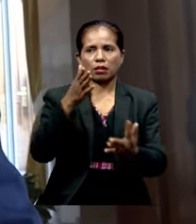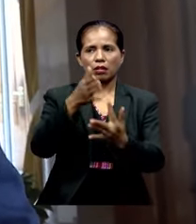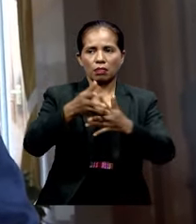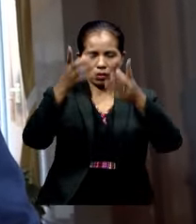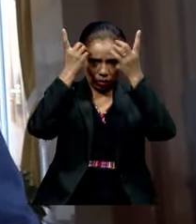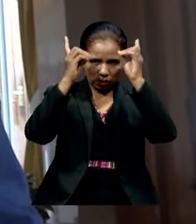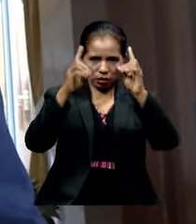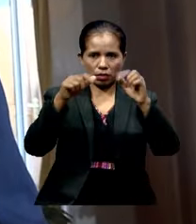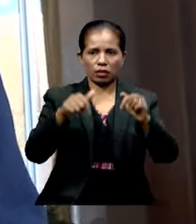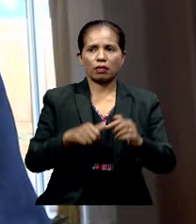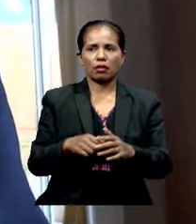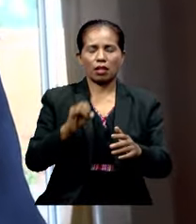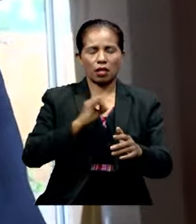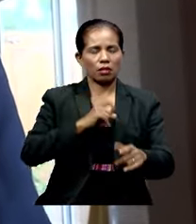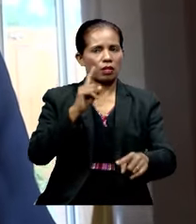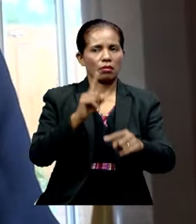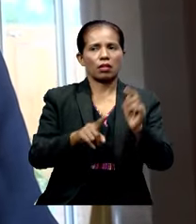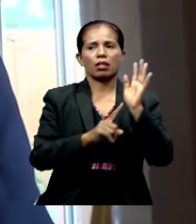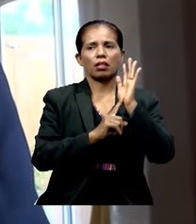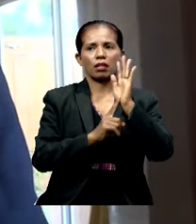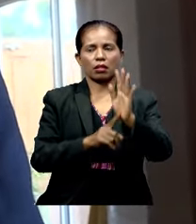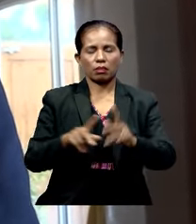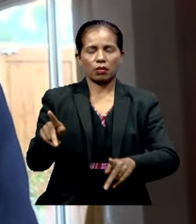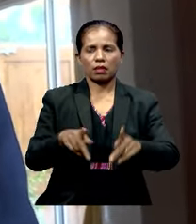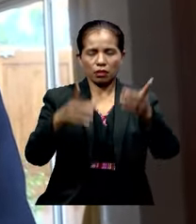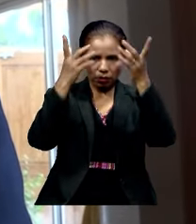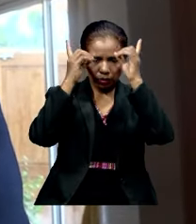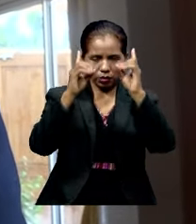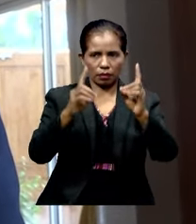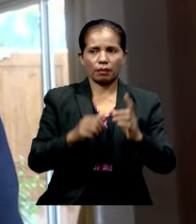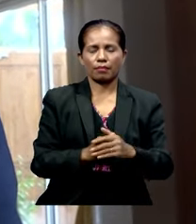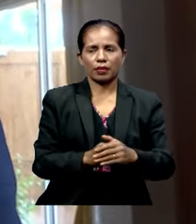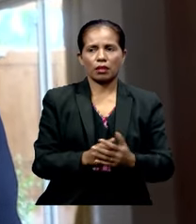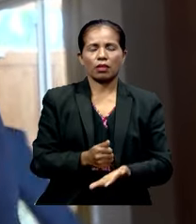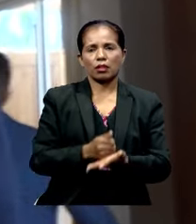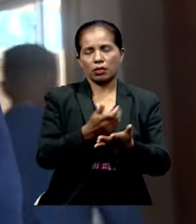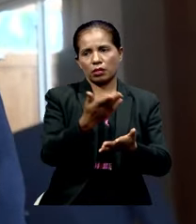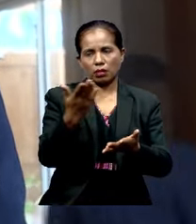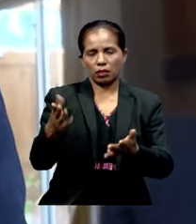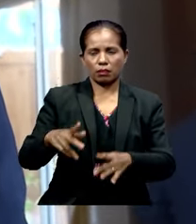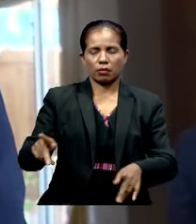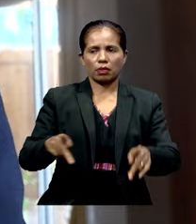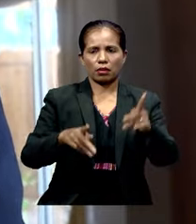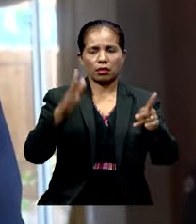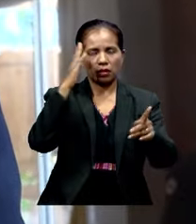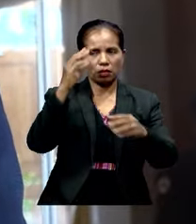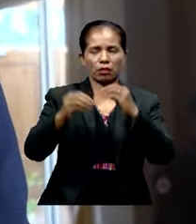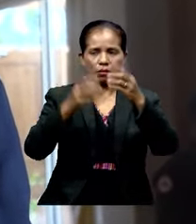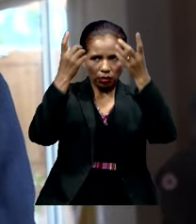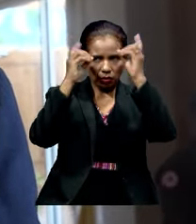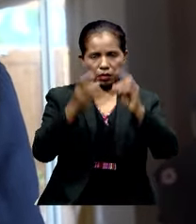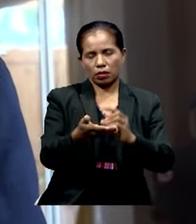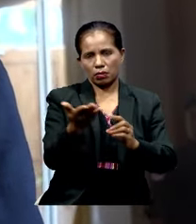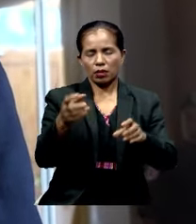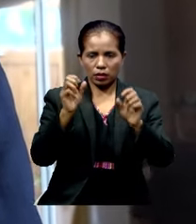né. Então, hau label explica ba público no decisão né. Atu facilita ita boa tira ho público nia conhecimento com a decisão né, ita boa tira